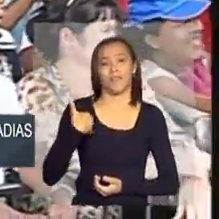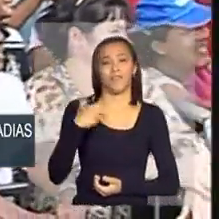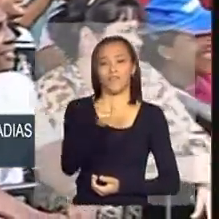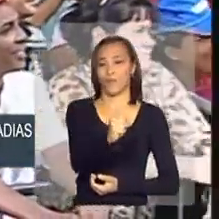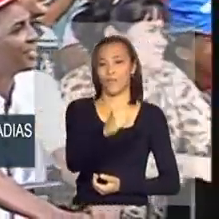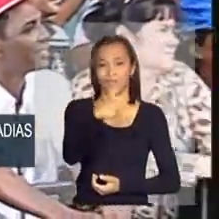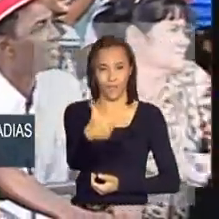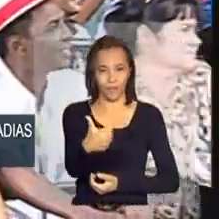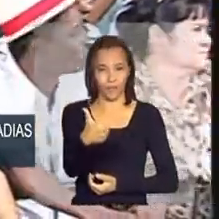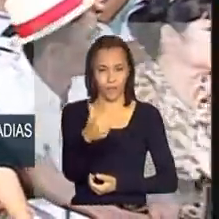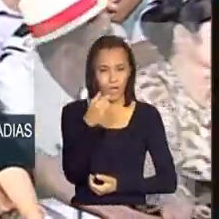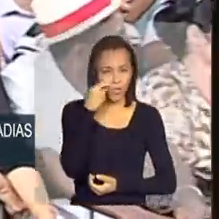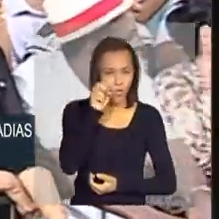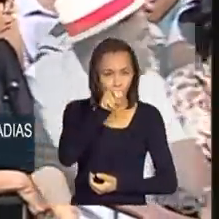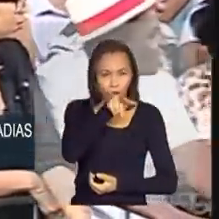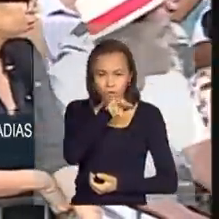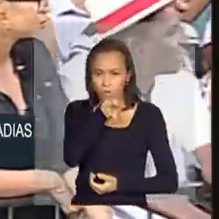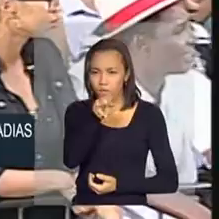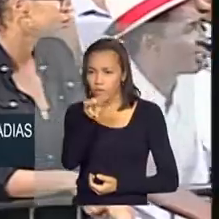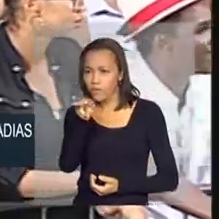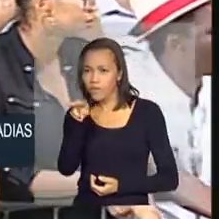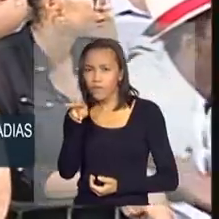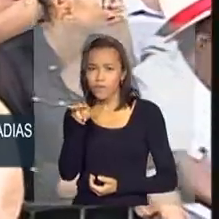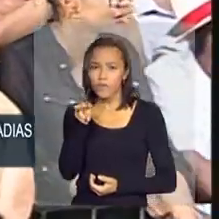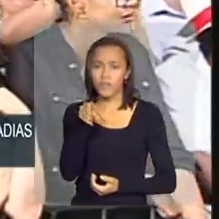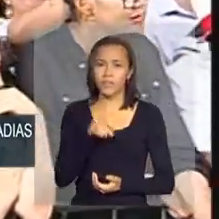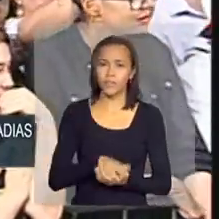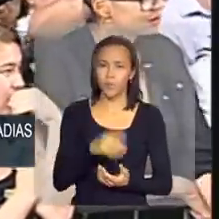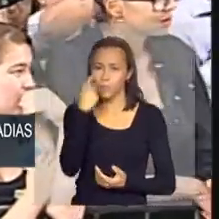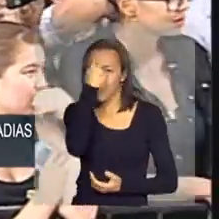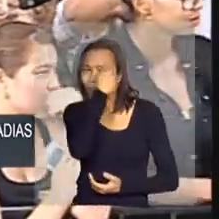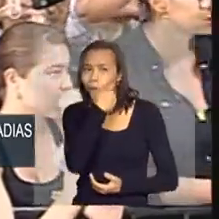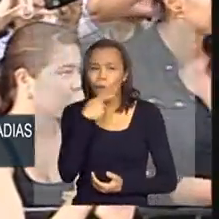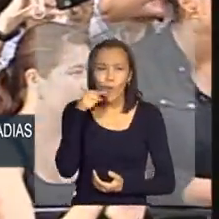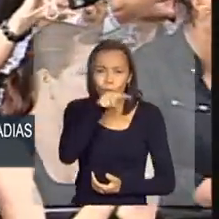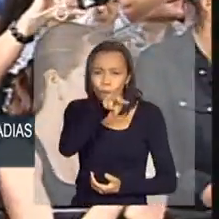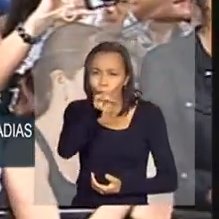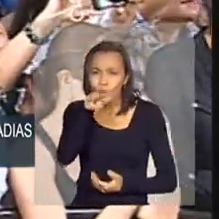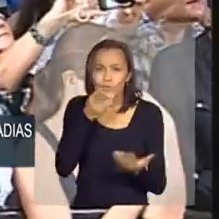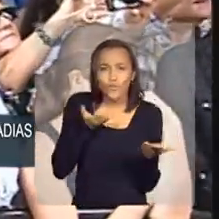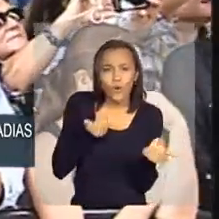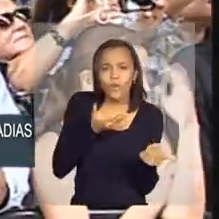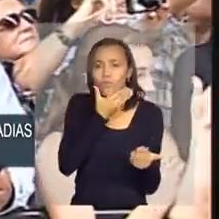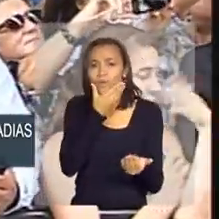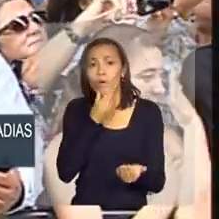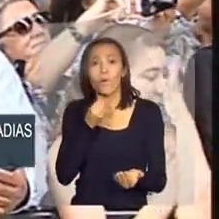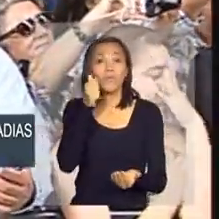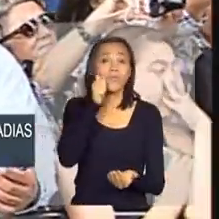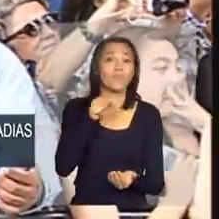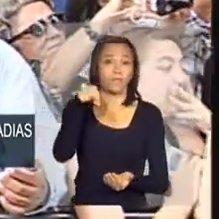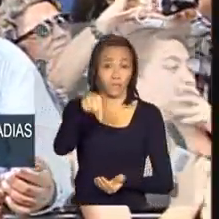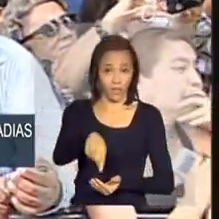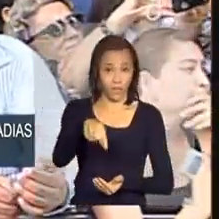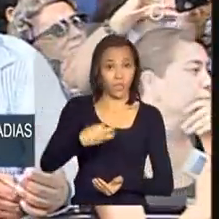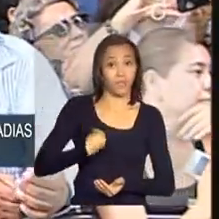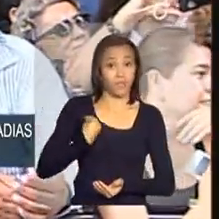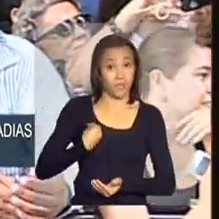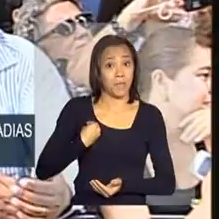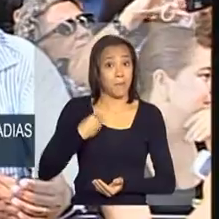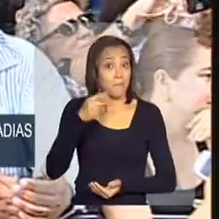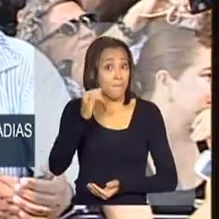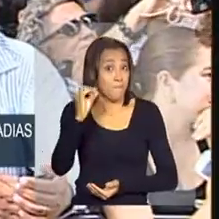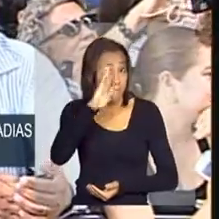eu estou vendo pelas tensões jovens das mulheres e dos homens aqui presentes principalmente